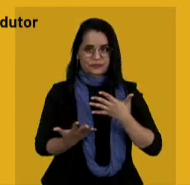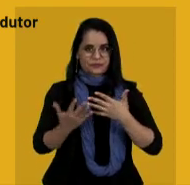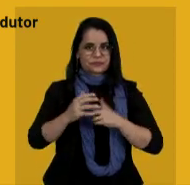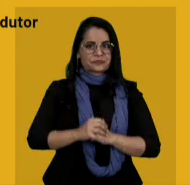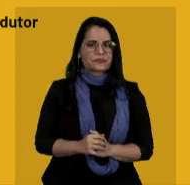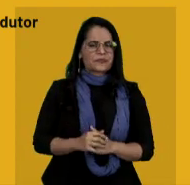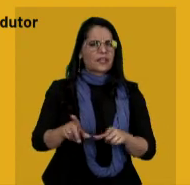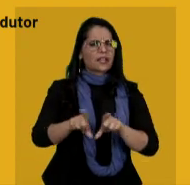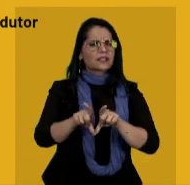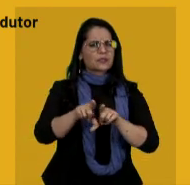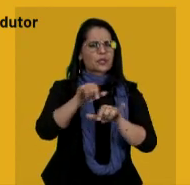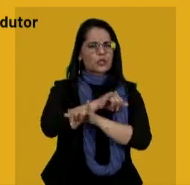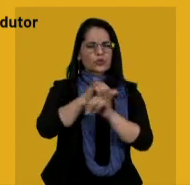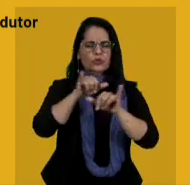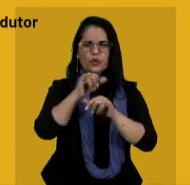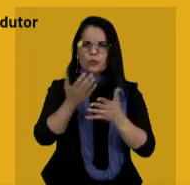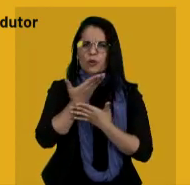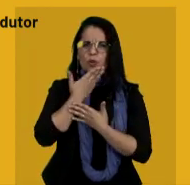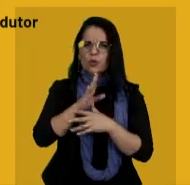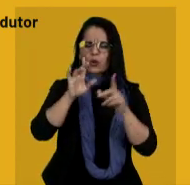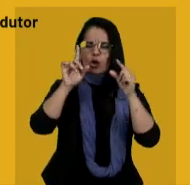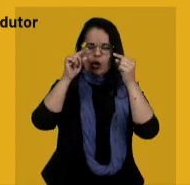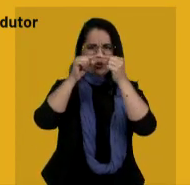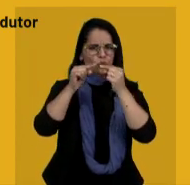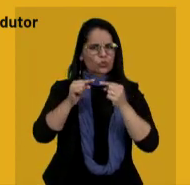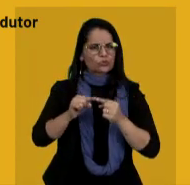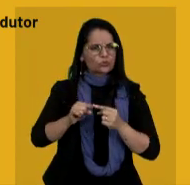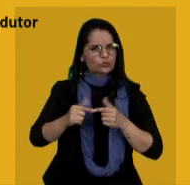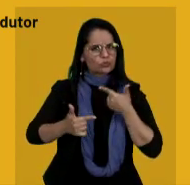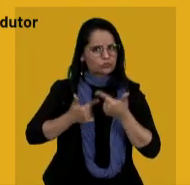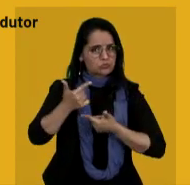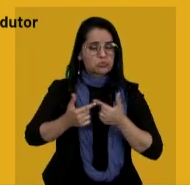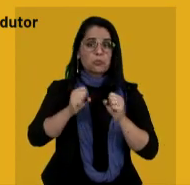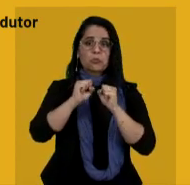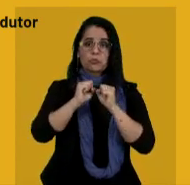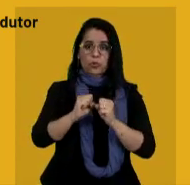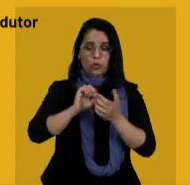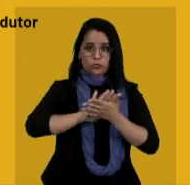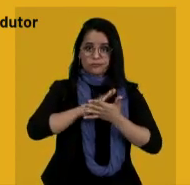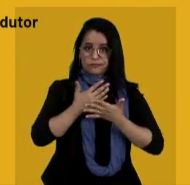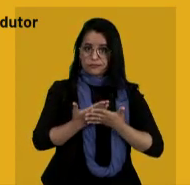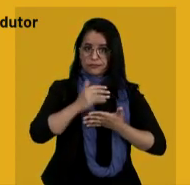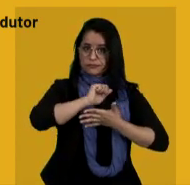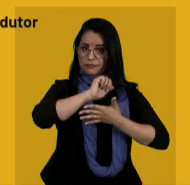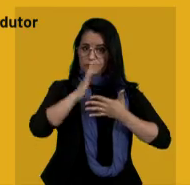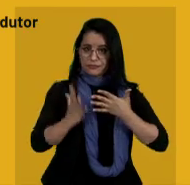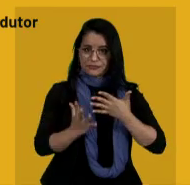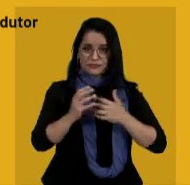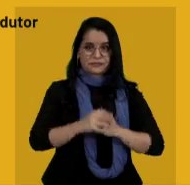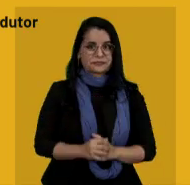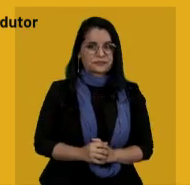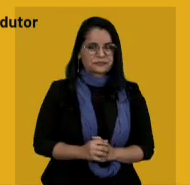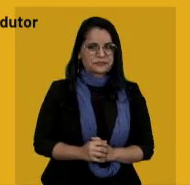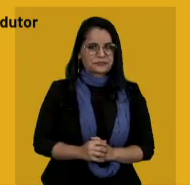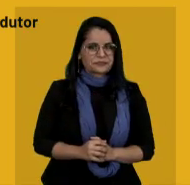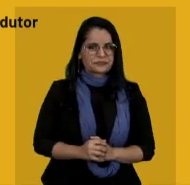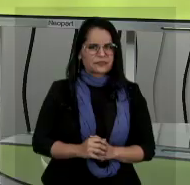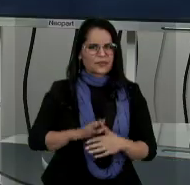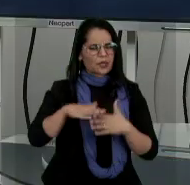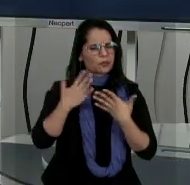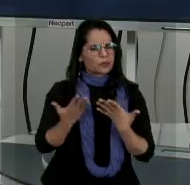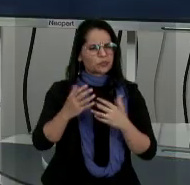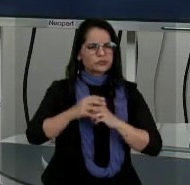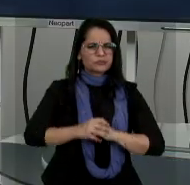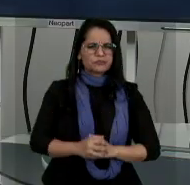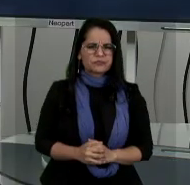Libras e informar sobre os tipos de atuação do tradutor e do intérprete de Libras. Bem,